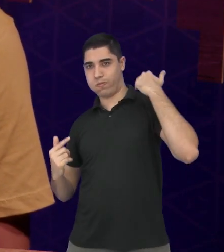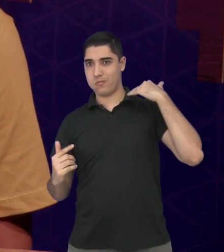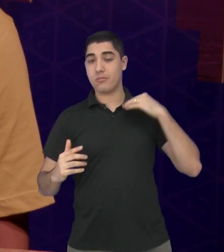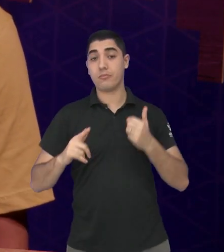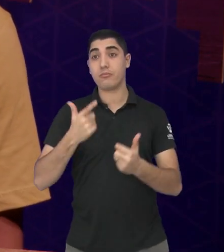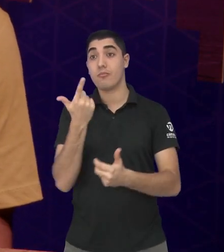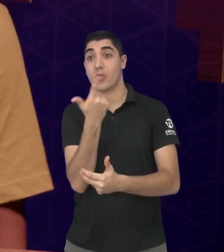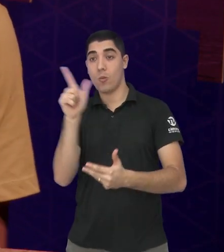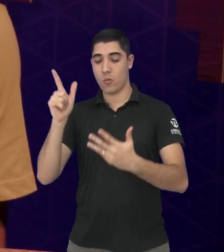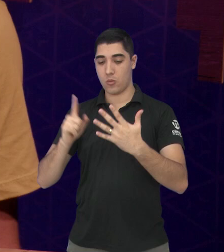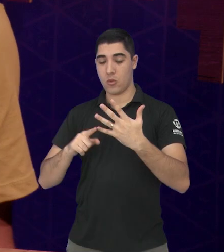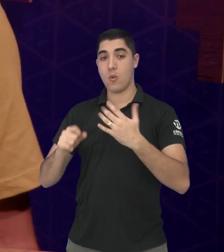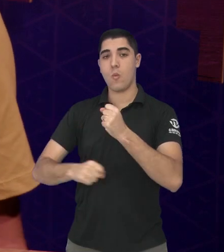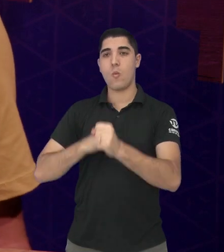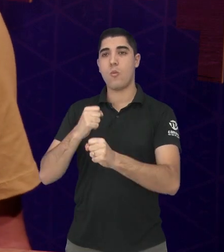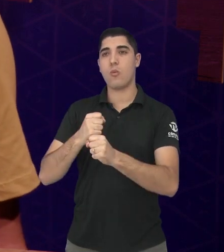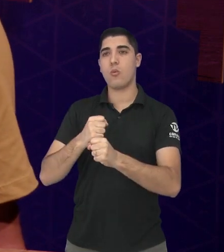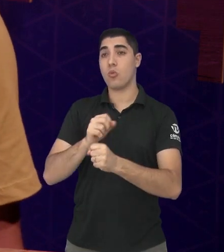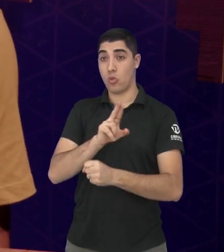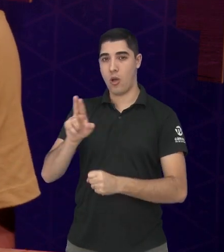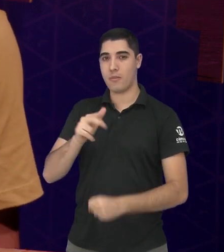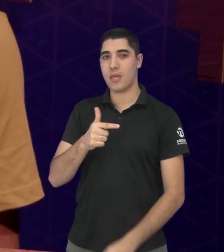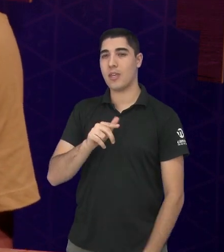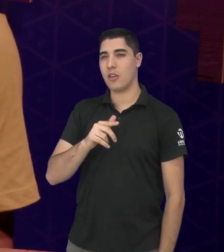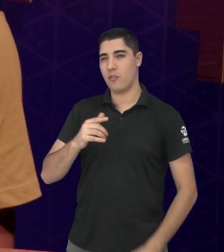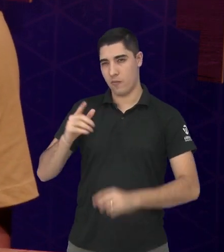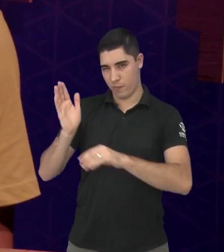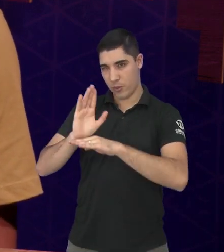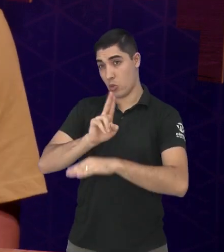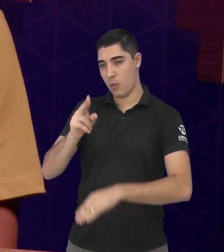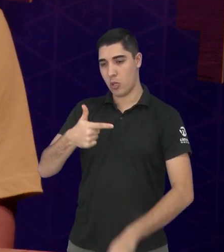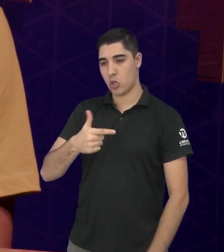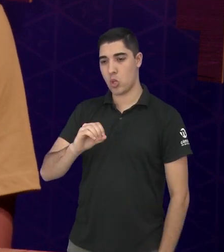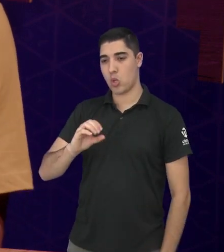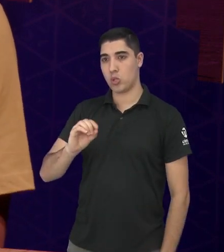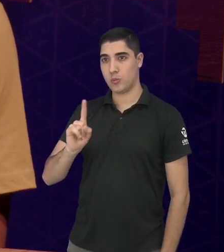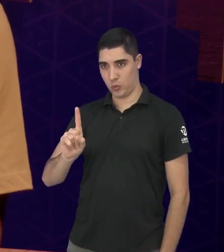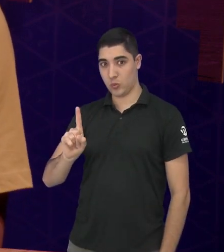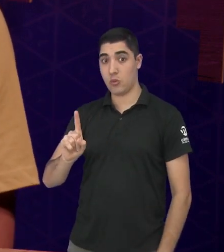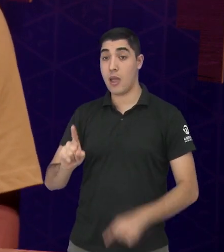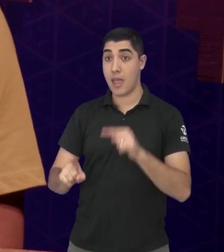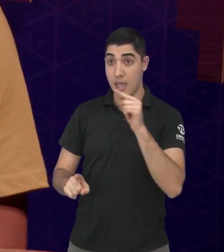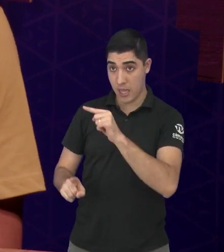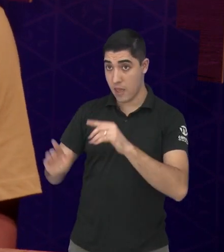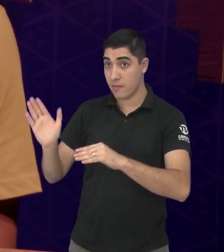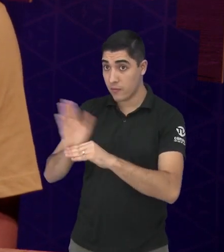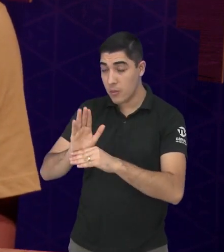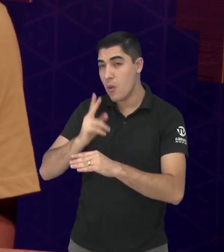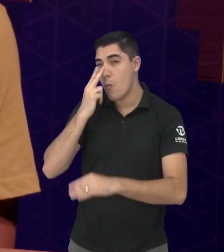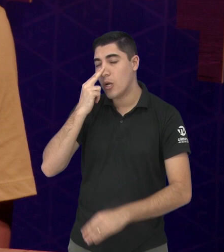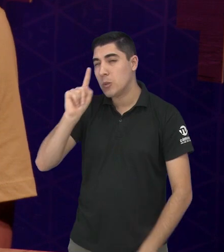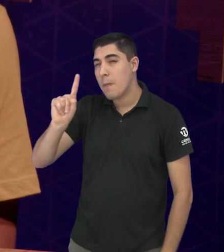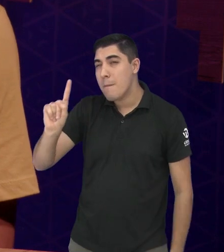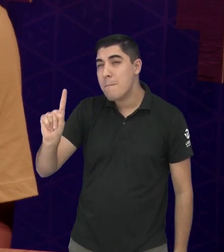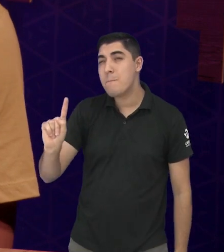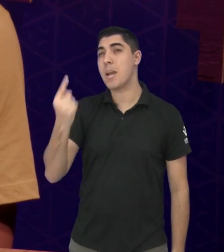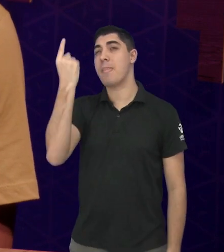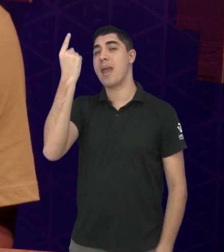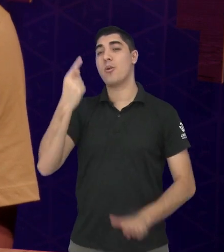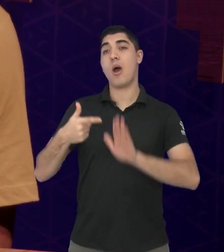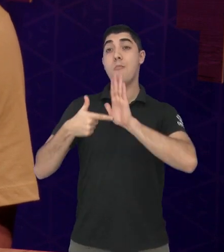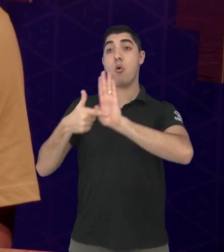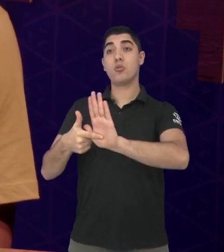futurista. E 2001, Uma Odisseia no Espaço, que eu acho que foi, um dos primeiros filmes